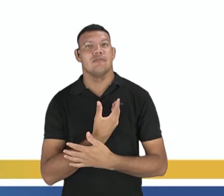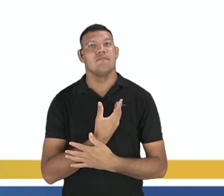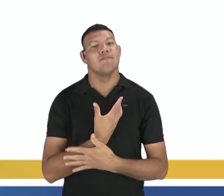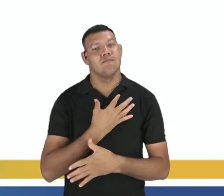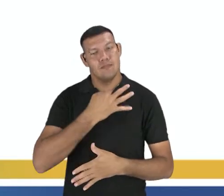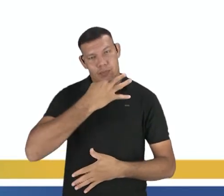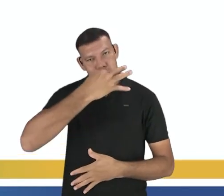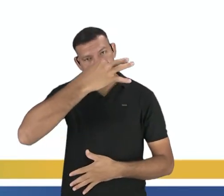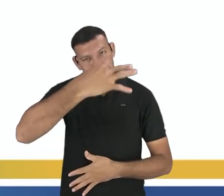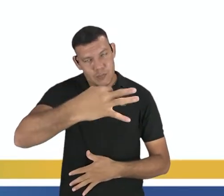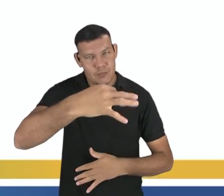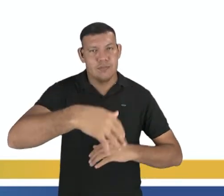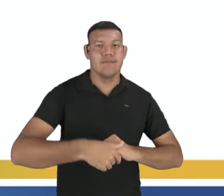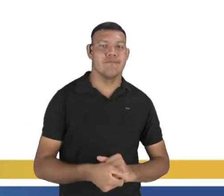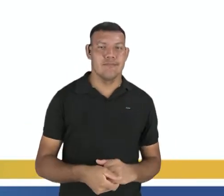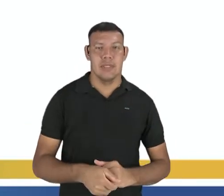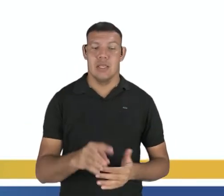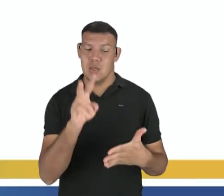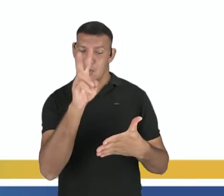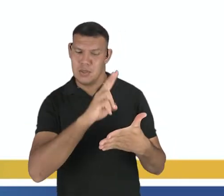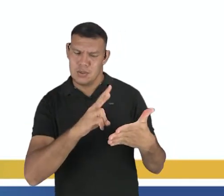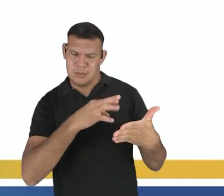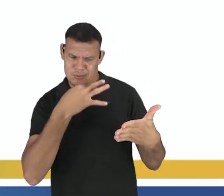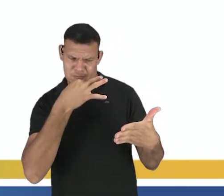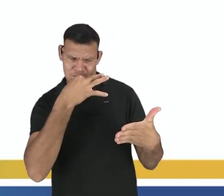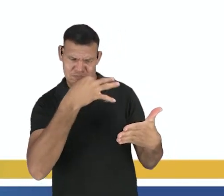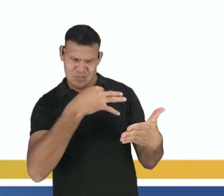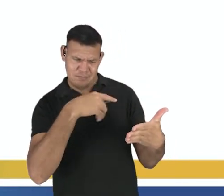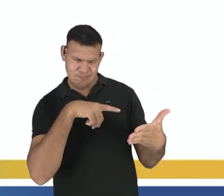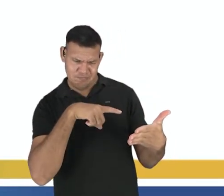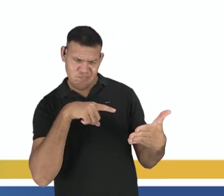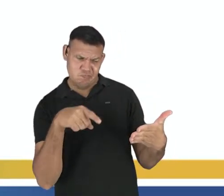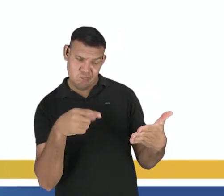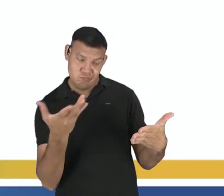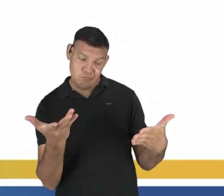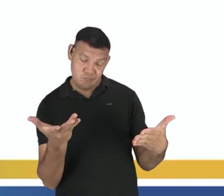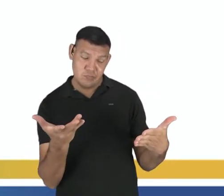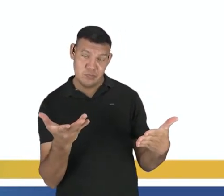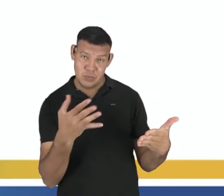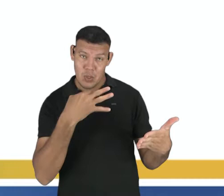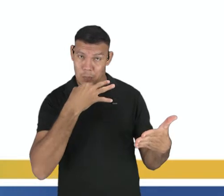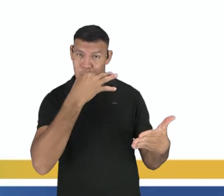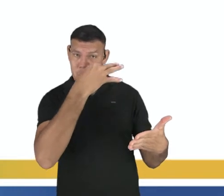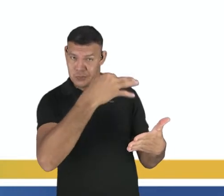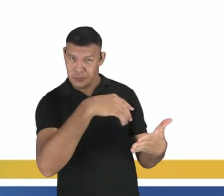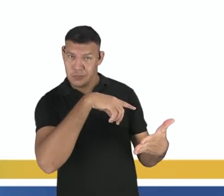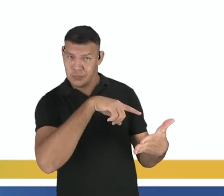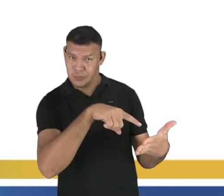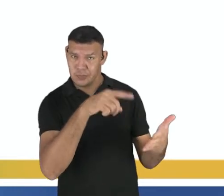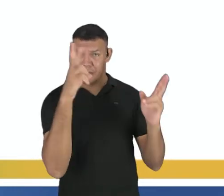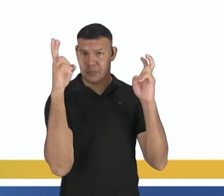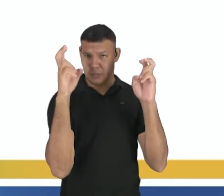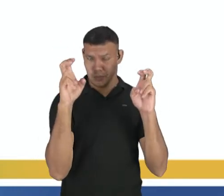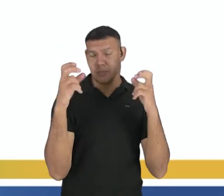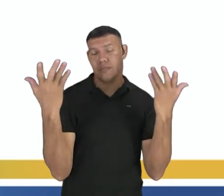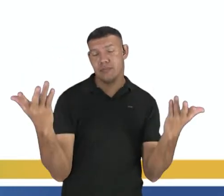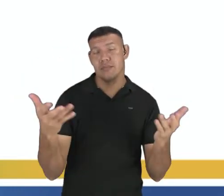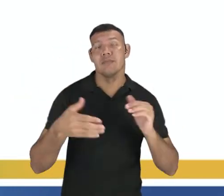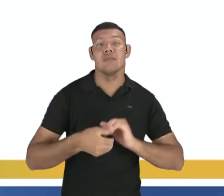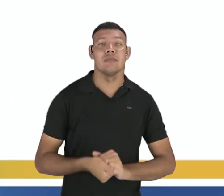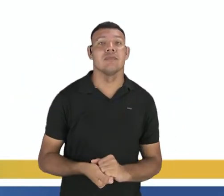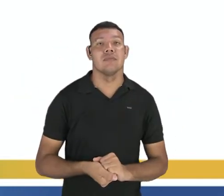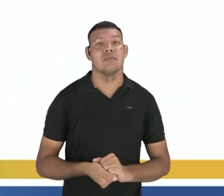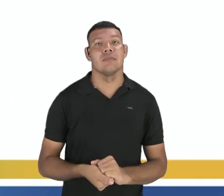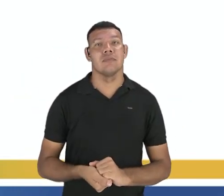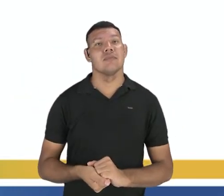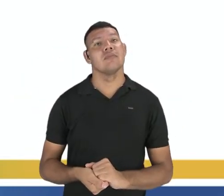eu leio criticamente, eu já vou fazer o quê? Emitir a minha opinião sobre aquele assunto que eu estou lendo. Para